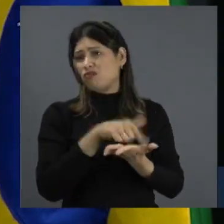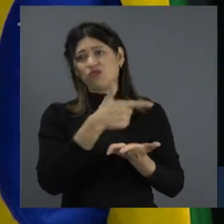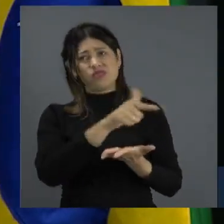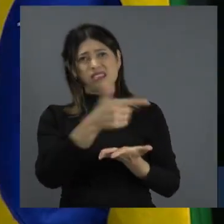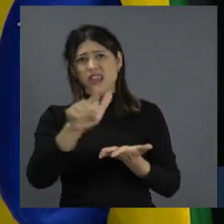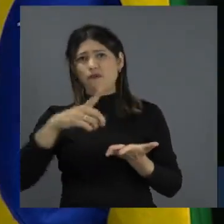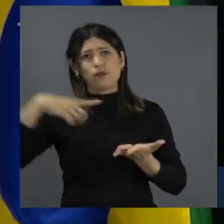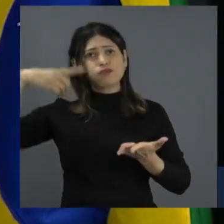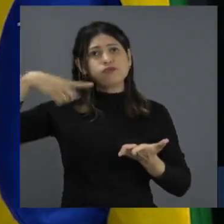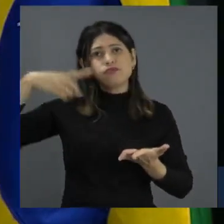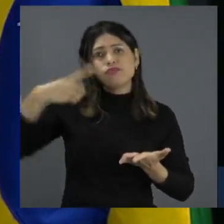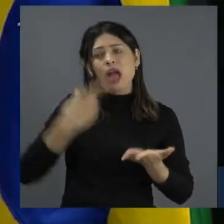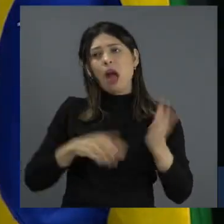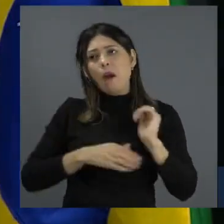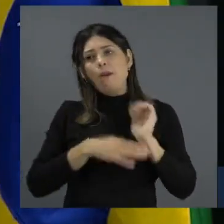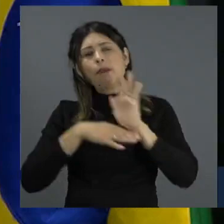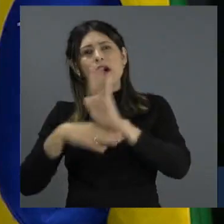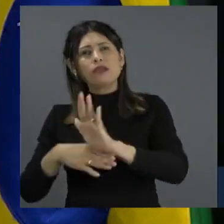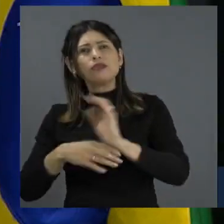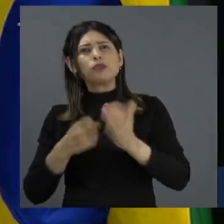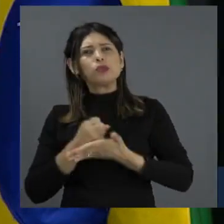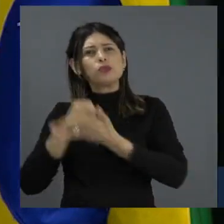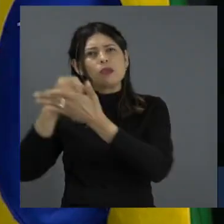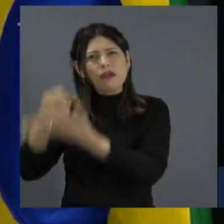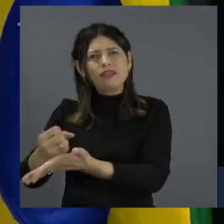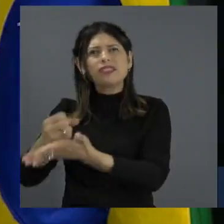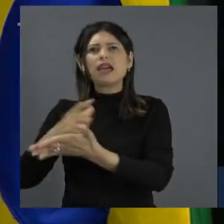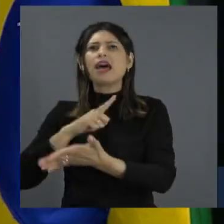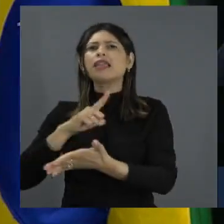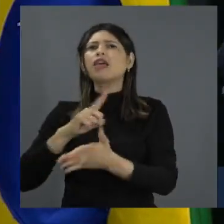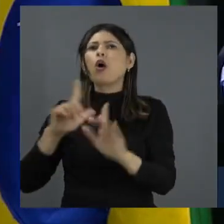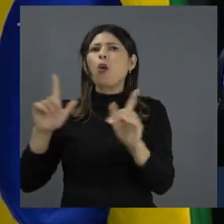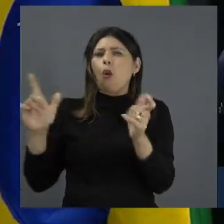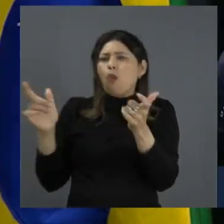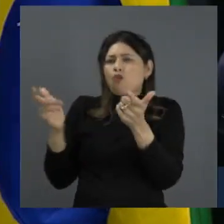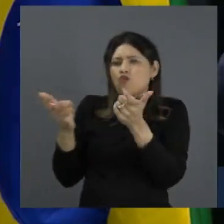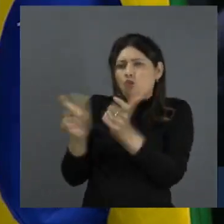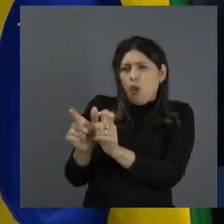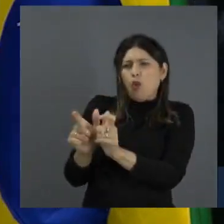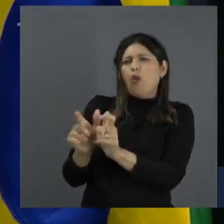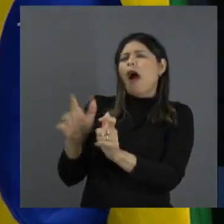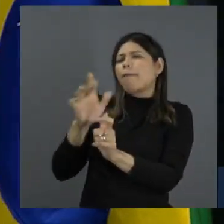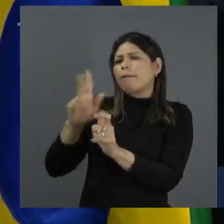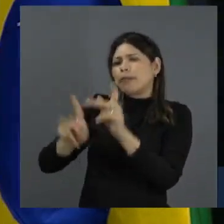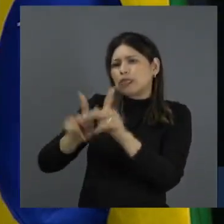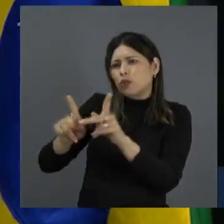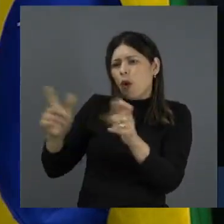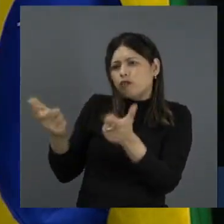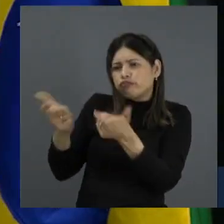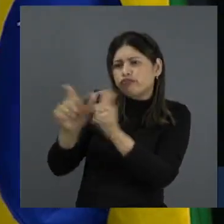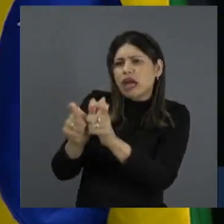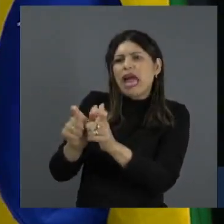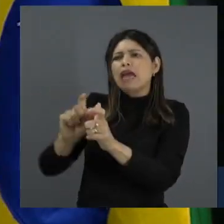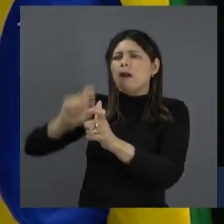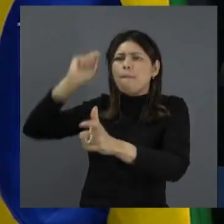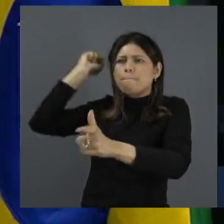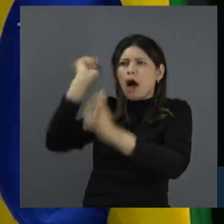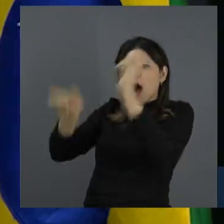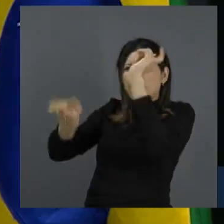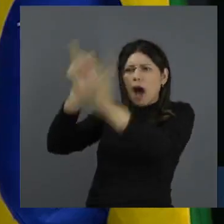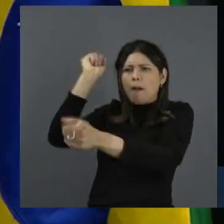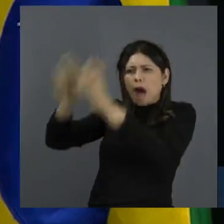à individualização das condutas. Aqueles poucos que quebraram devem pagar de acordo com a lei,